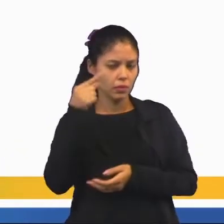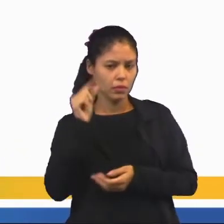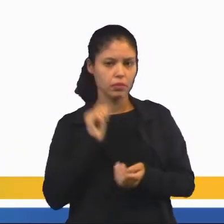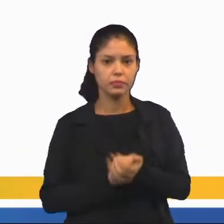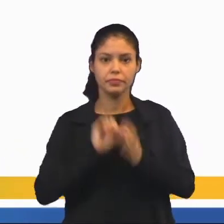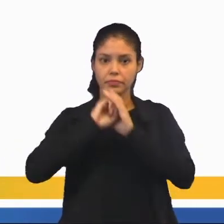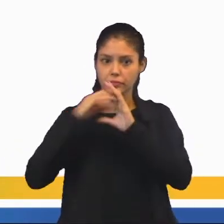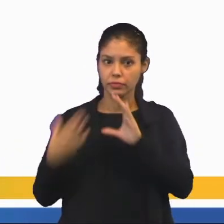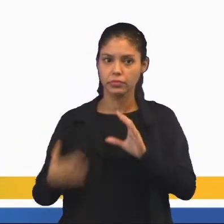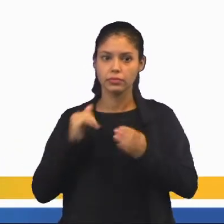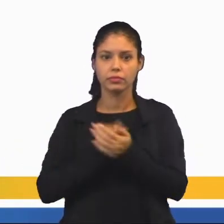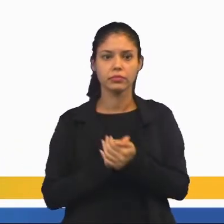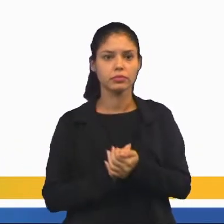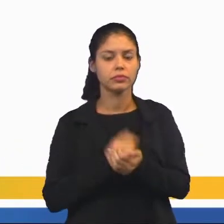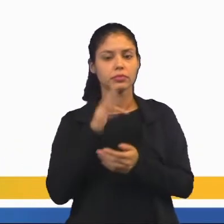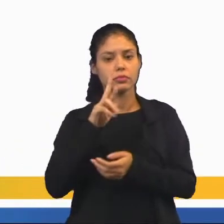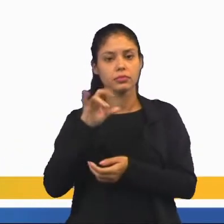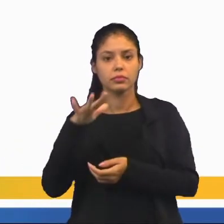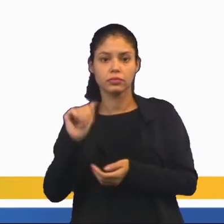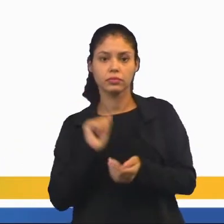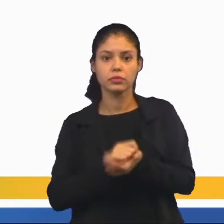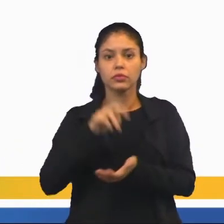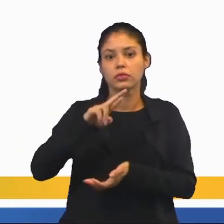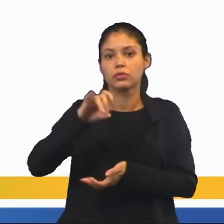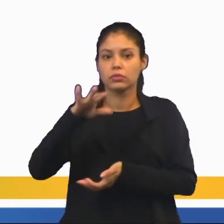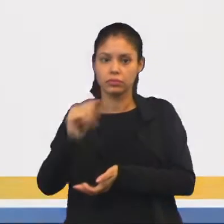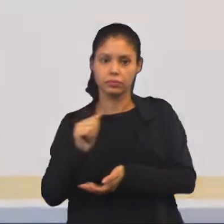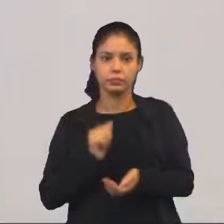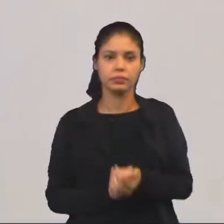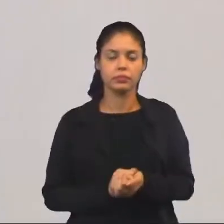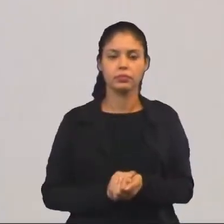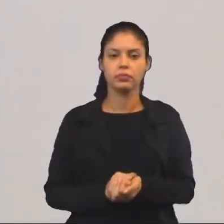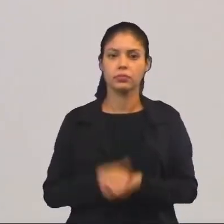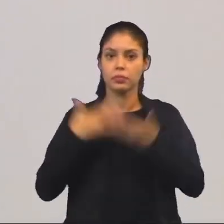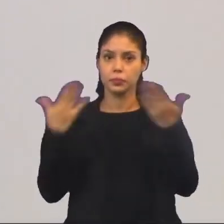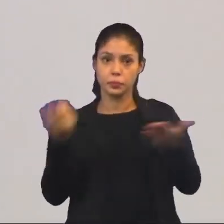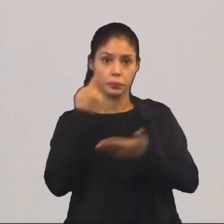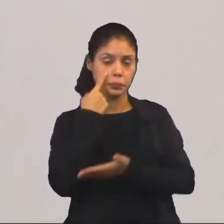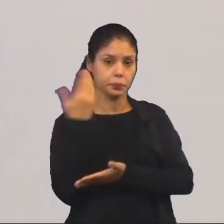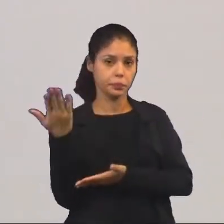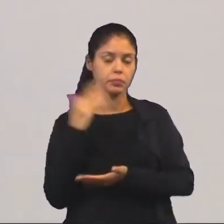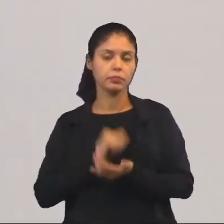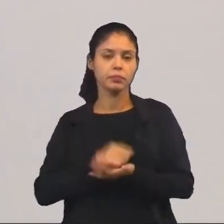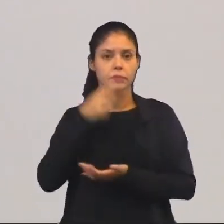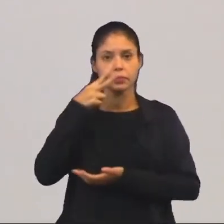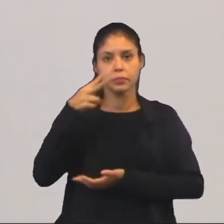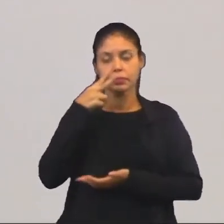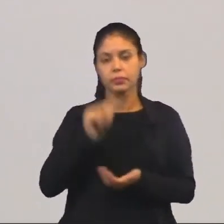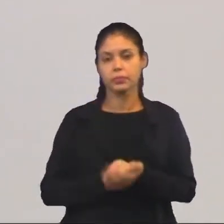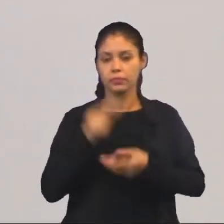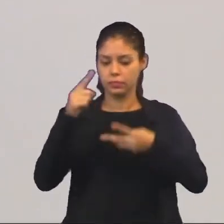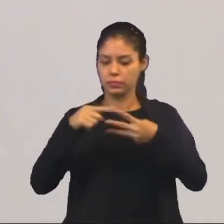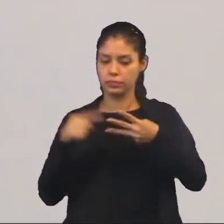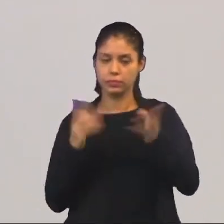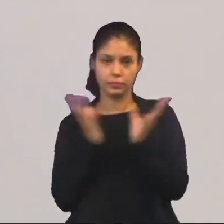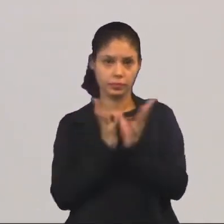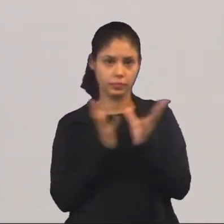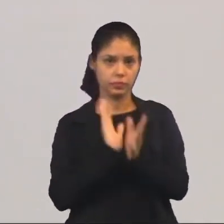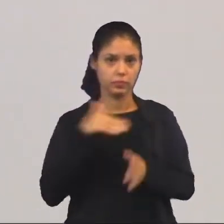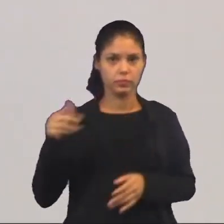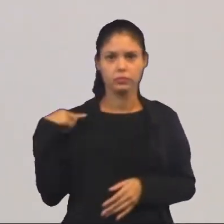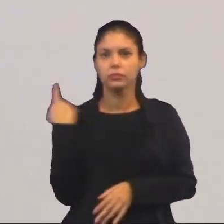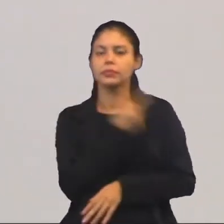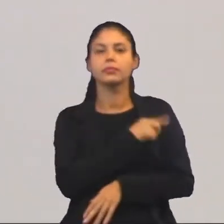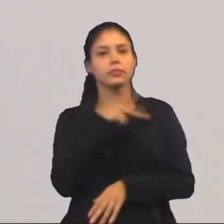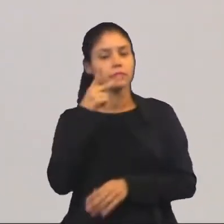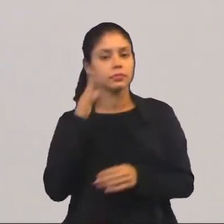mudam muito pouco suas características físicas e nutricionais. Olha só, turminha, nós vimos, né, os 3 grupos. Quando nós